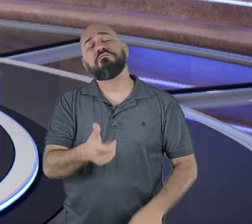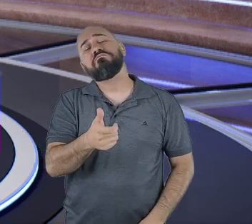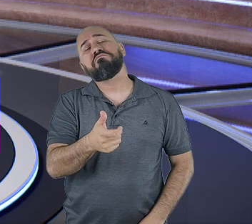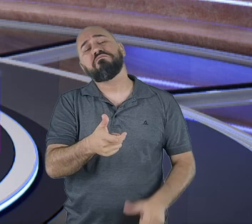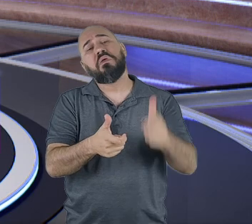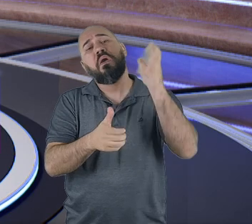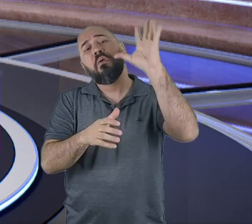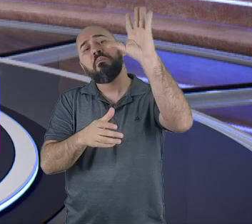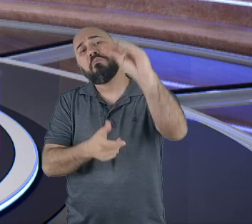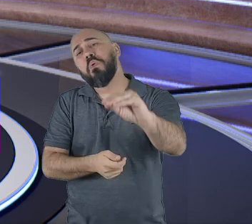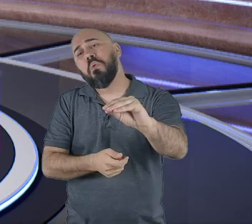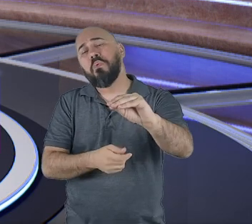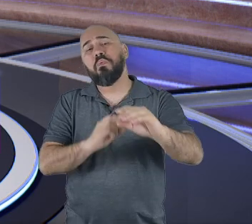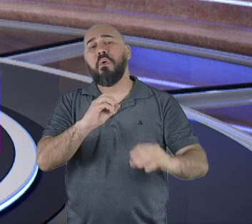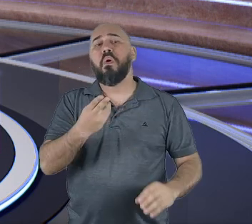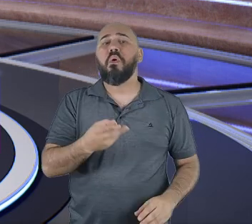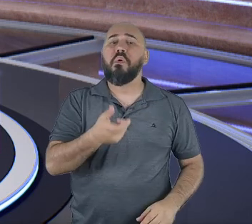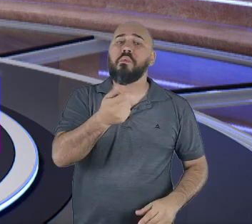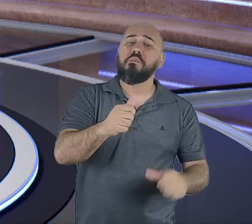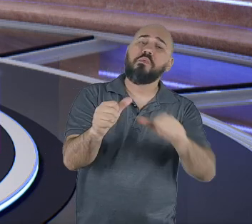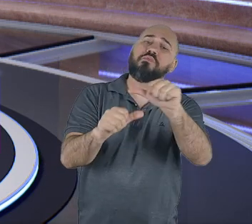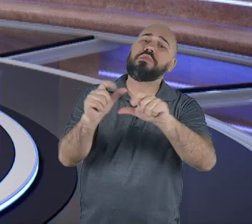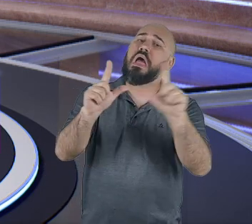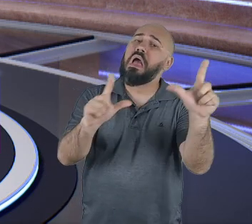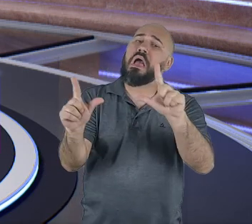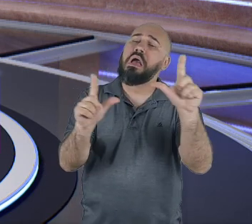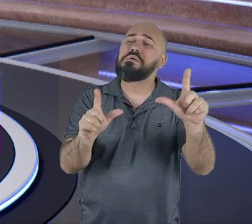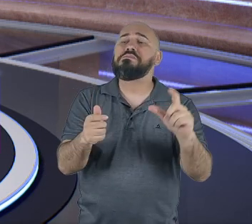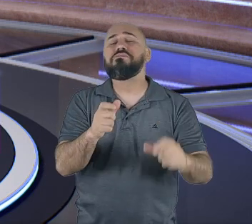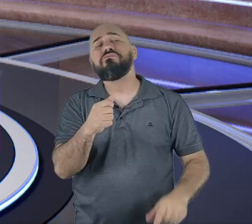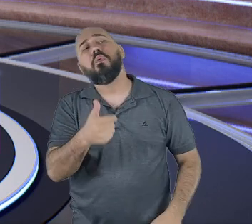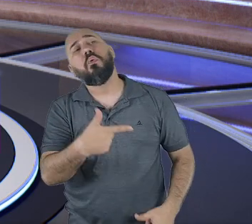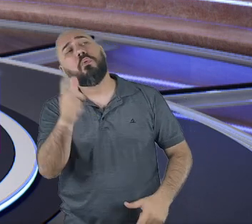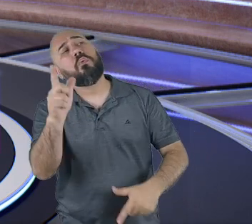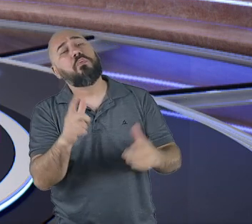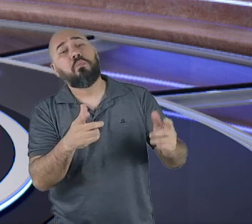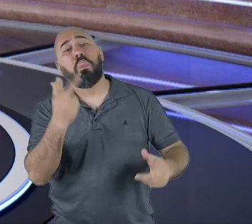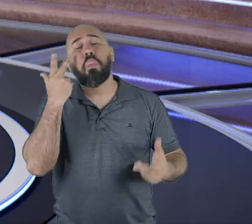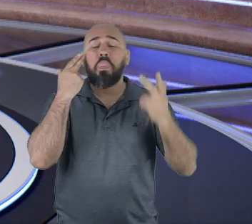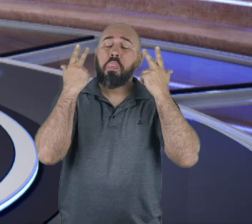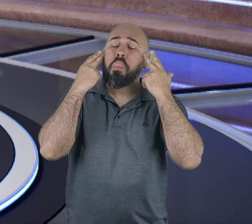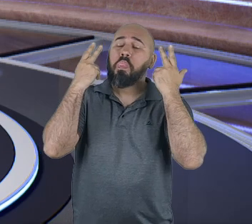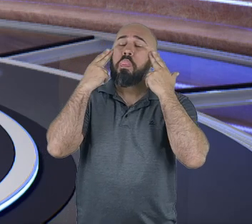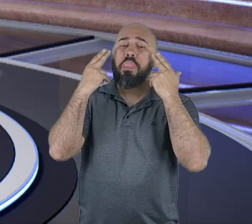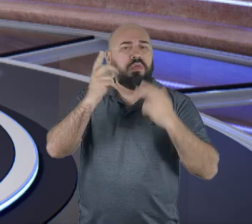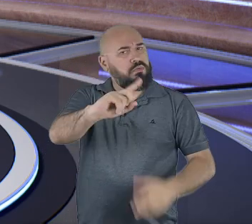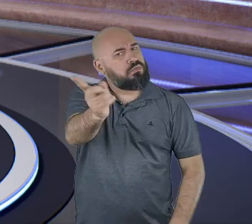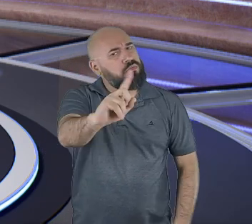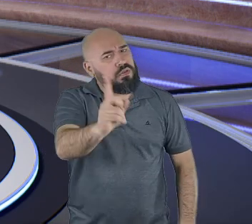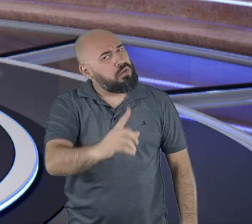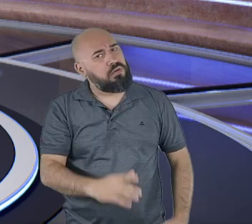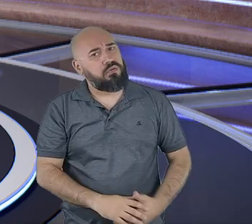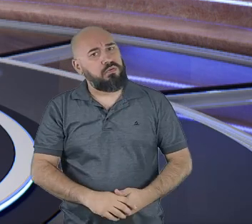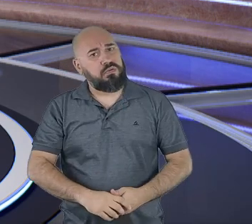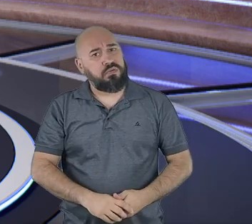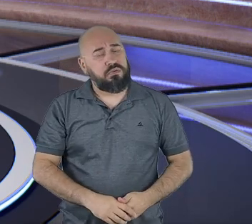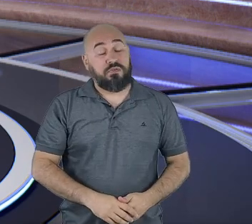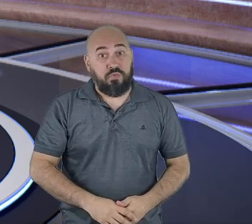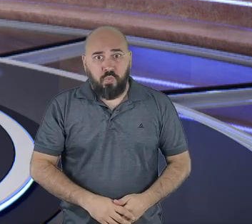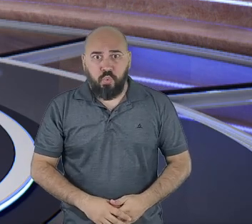televisão depois que o programa terminar? Vai mudar de canal? Vai continuar assistindo a Novo Tempo? E tudo continuará igual? Não é para continuar